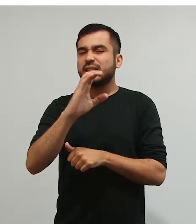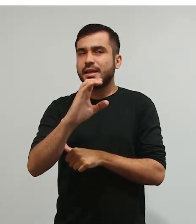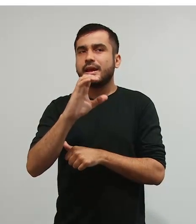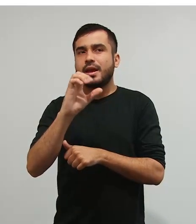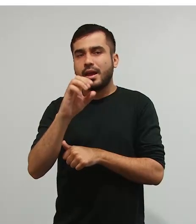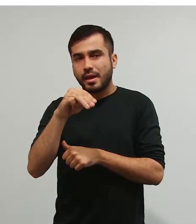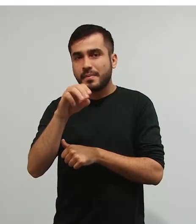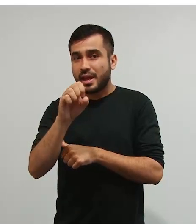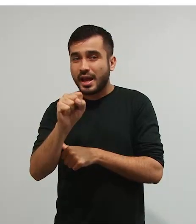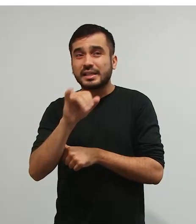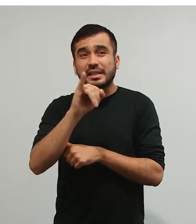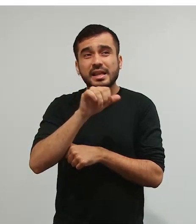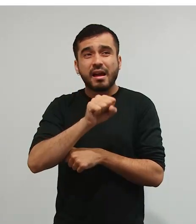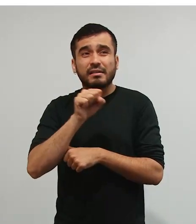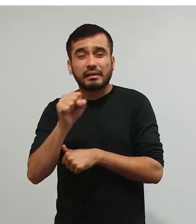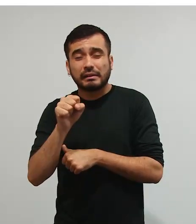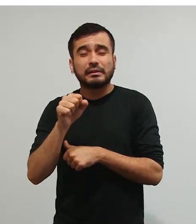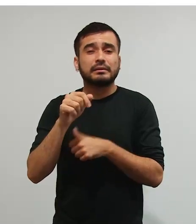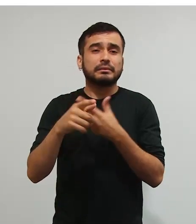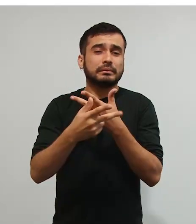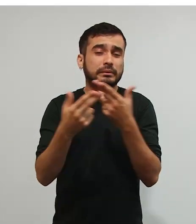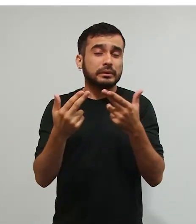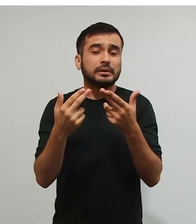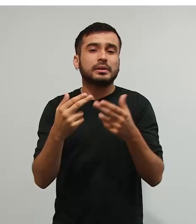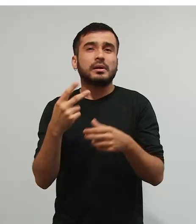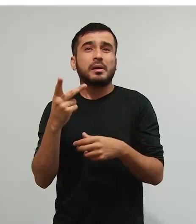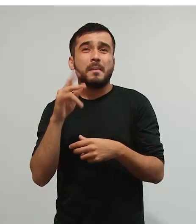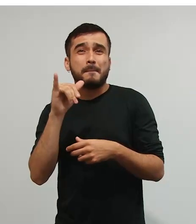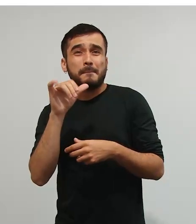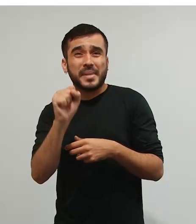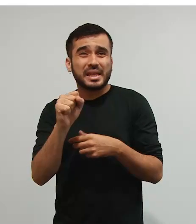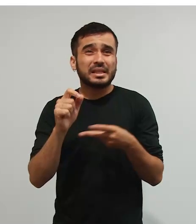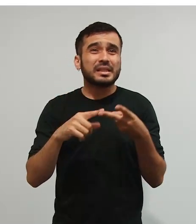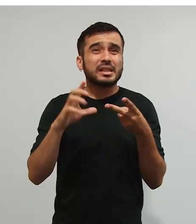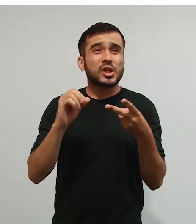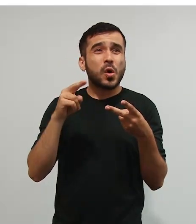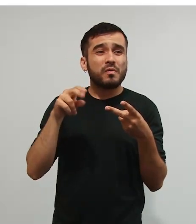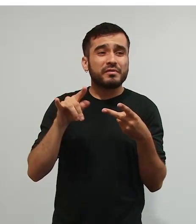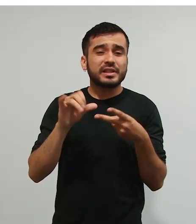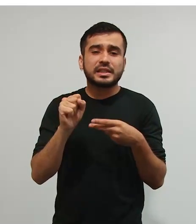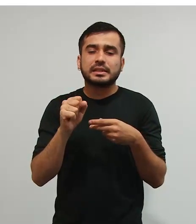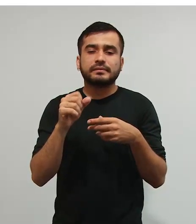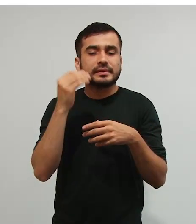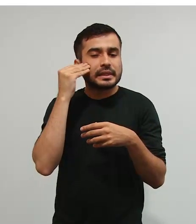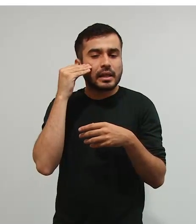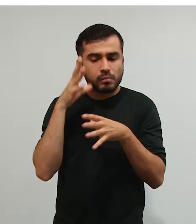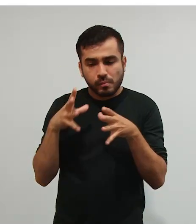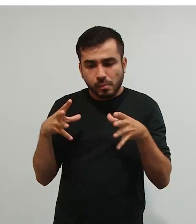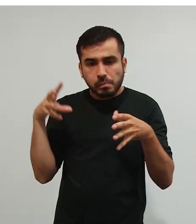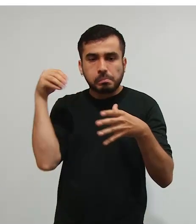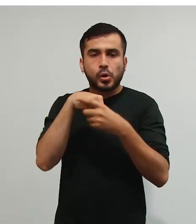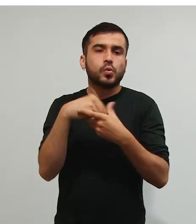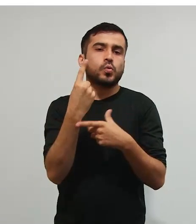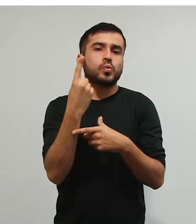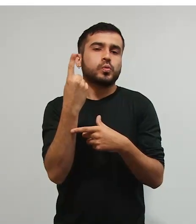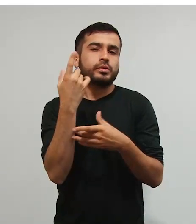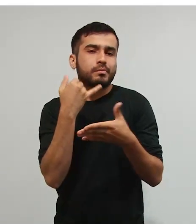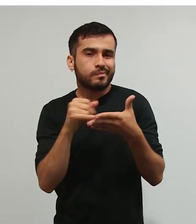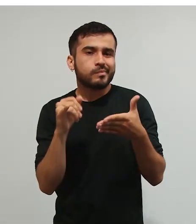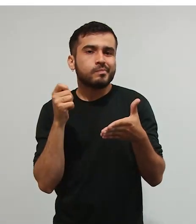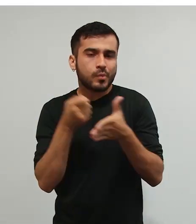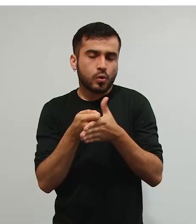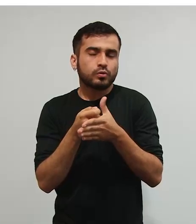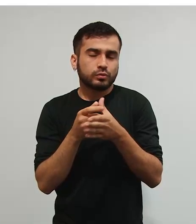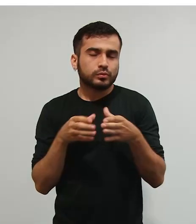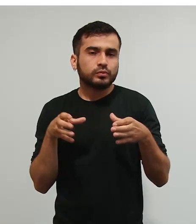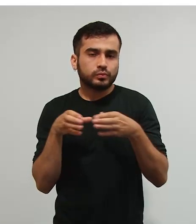ICMS, ISS, né? Uma tentativa, PIS, COFINS, vai ser uma tentativa de unificar esses impostos, tá? E aí eu